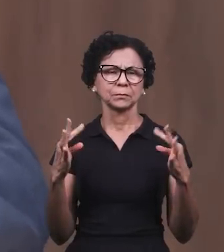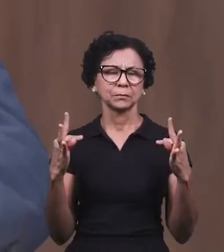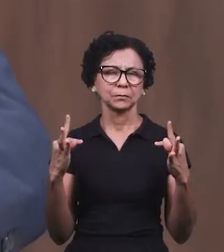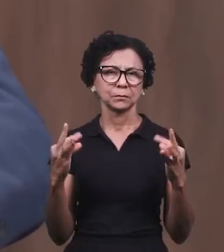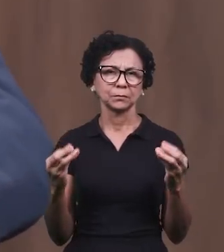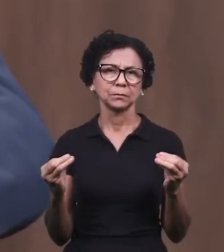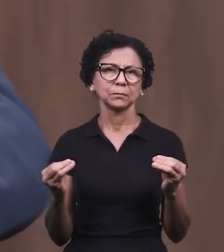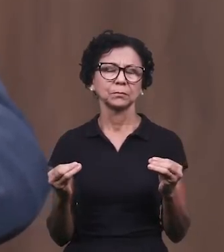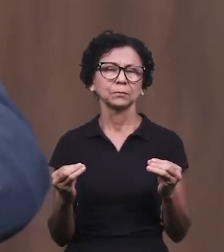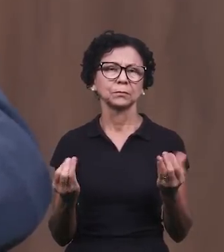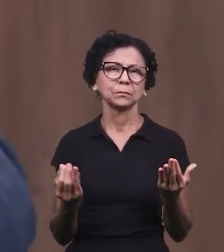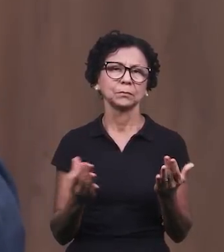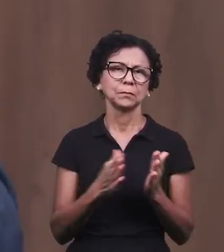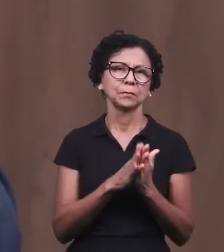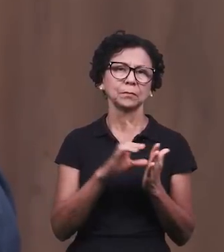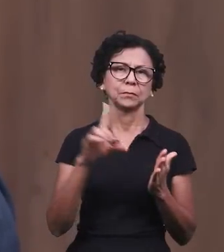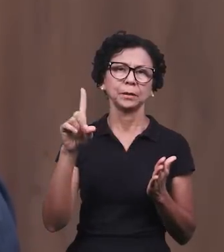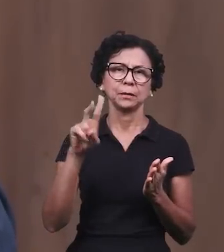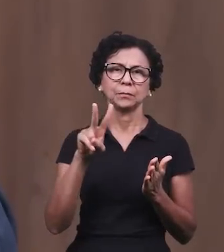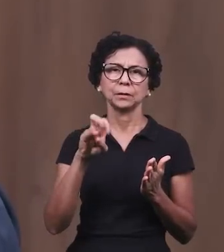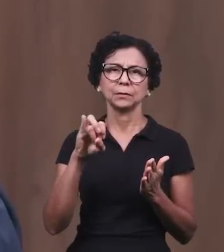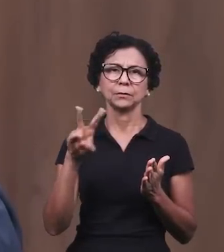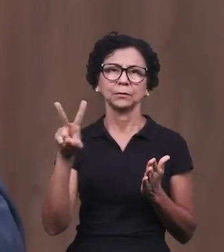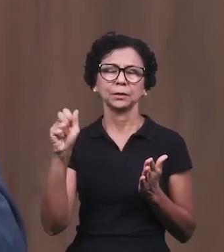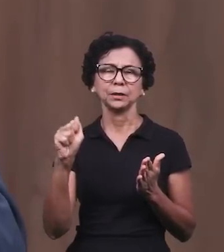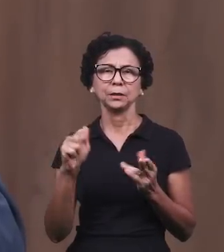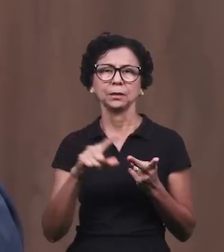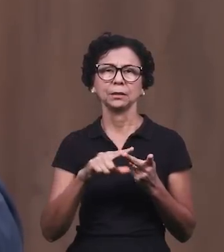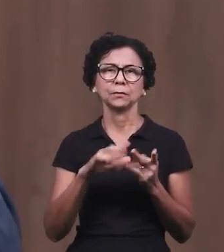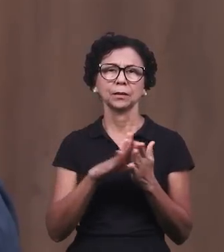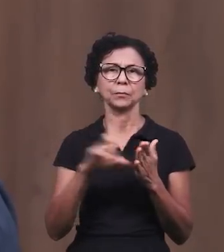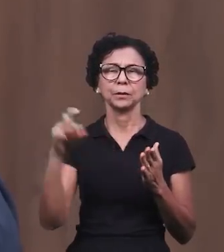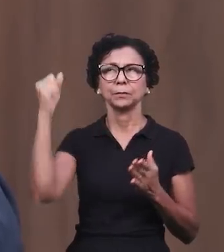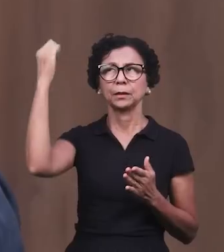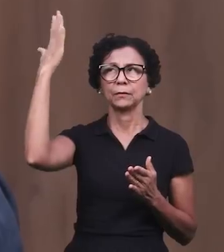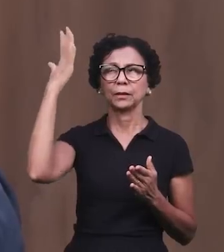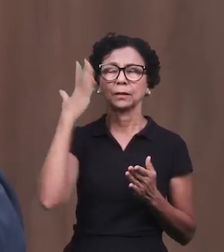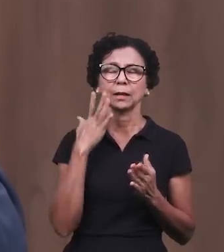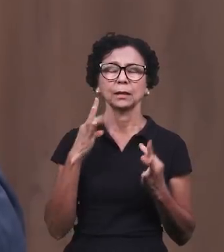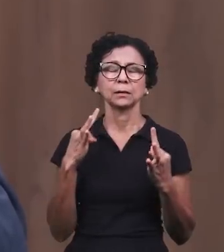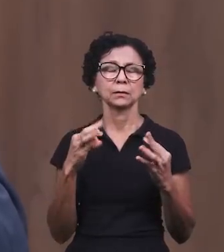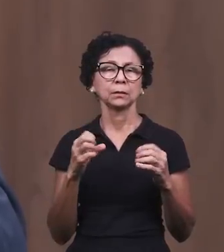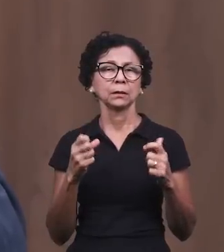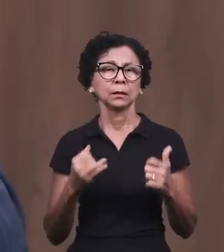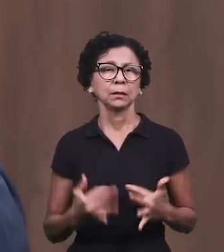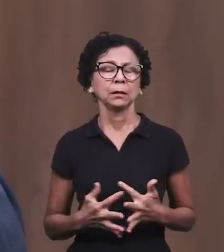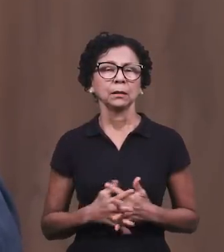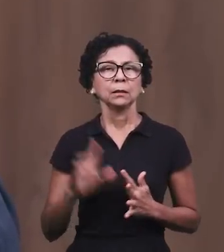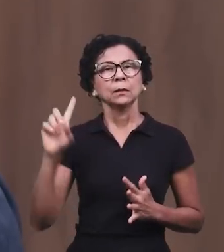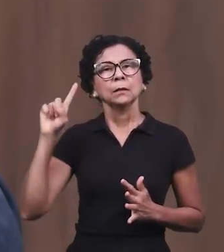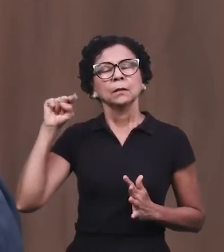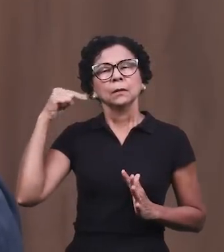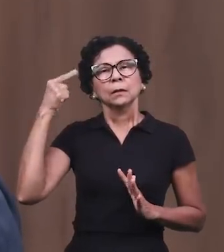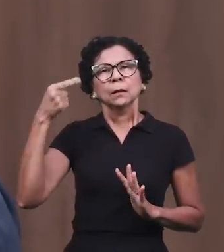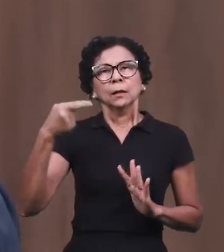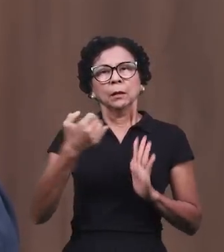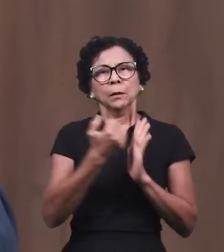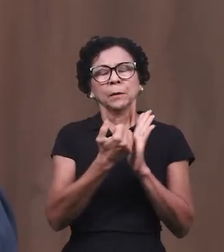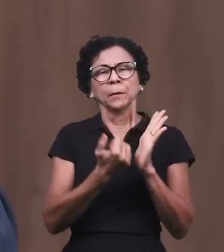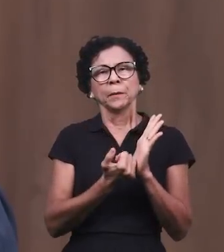ele resgata a fé que tinha se tornado pagã, né? Mística, supersticiosa, resgata a fé verdadeira. Muito